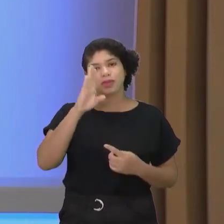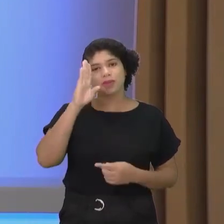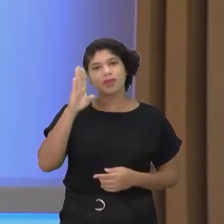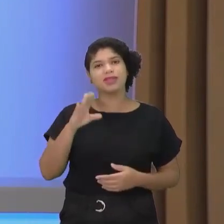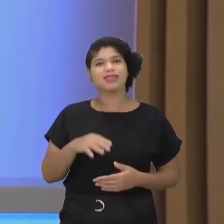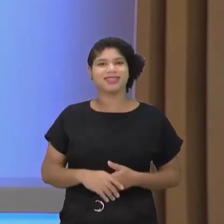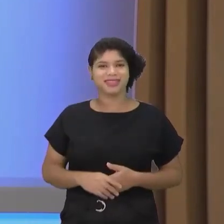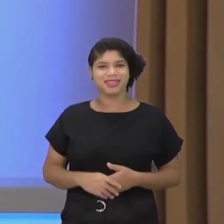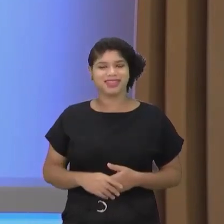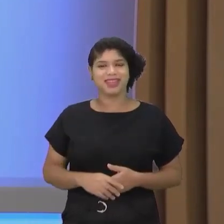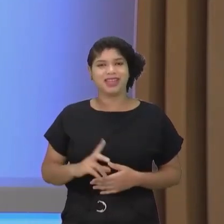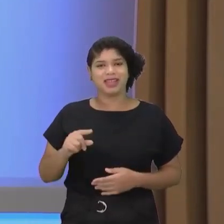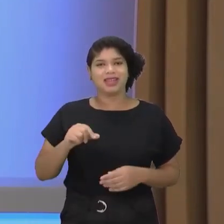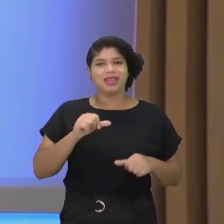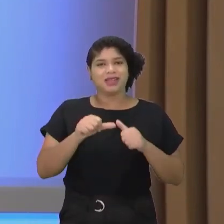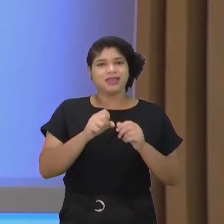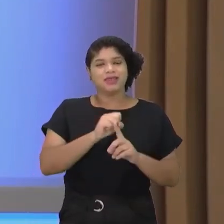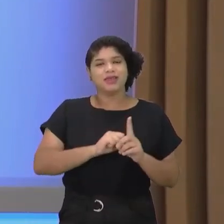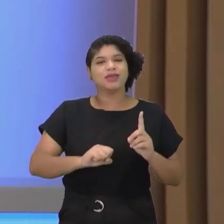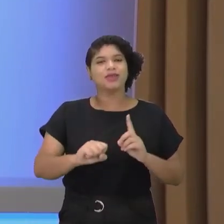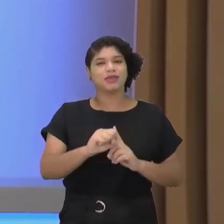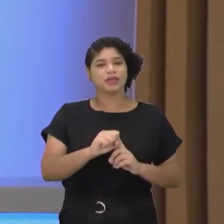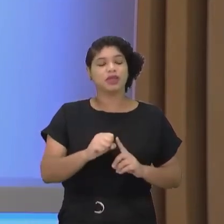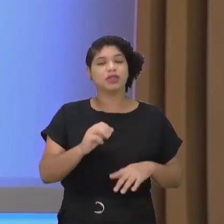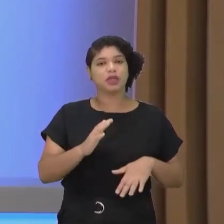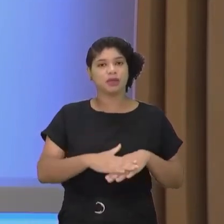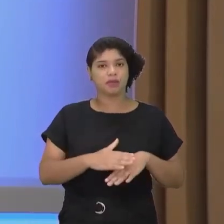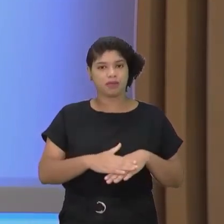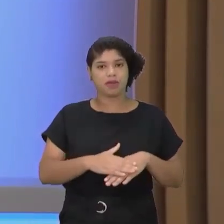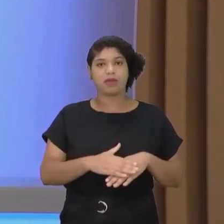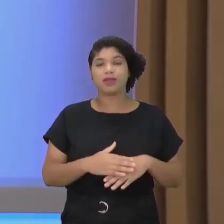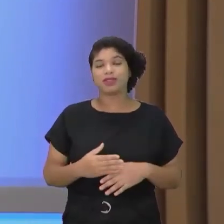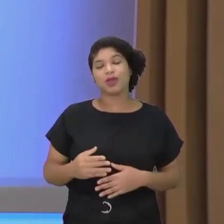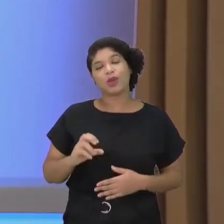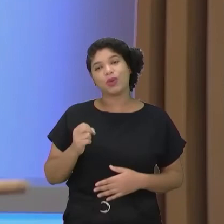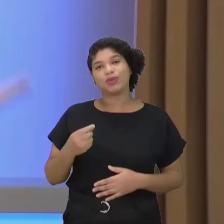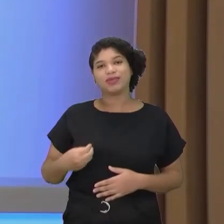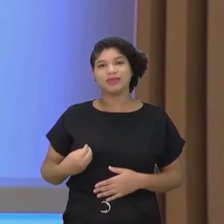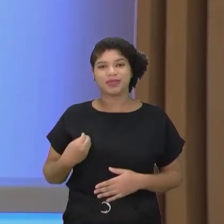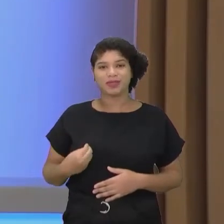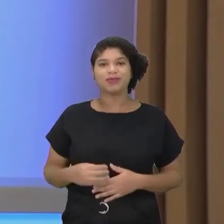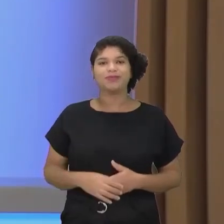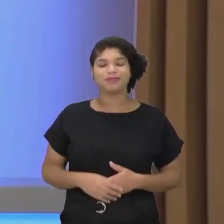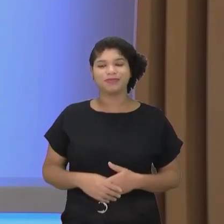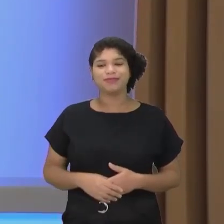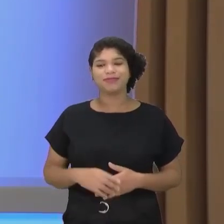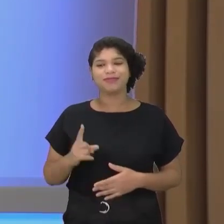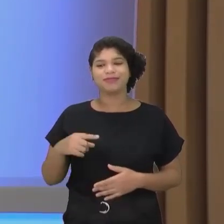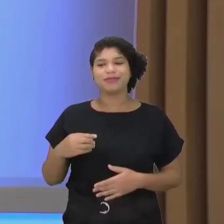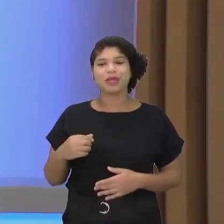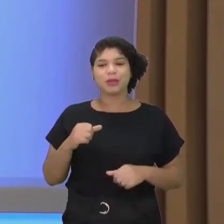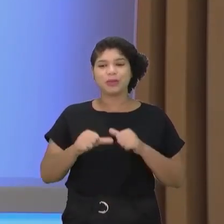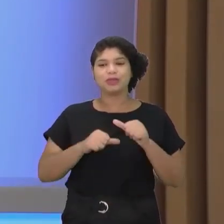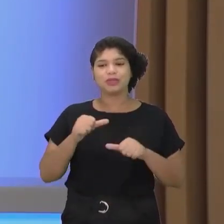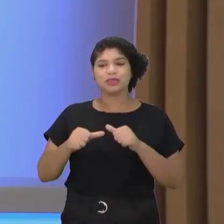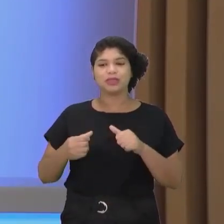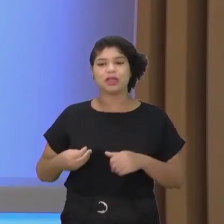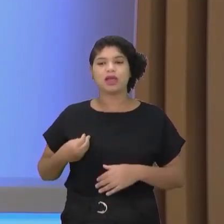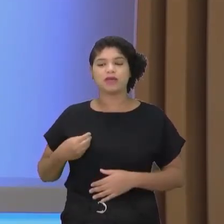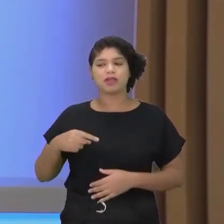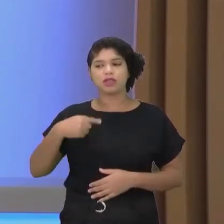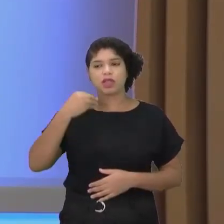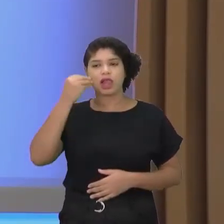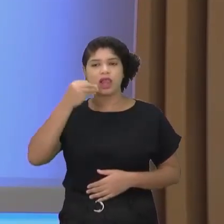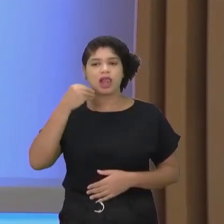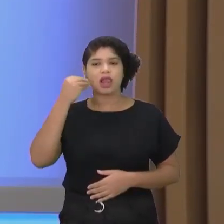pouco da ideia da mudança social na prática, ou melhor, na vida, né? É uma mudança na vida que a gente